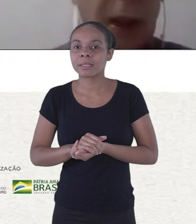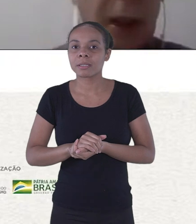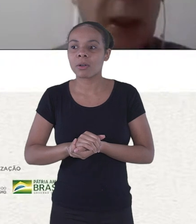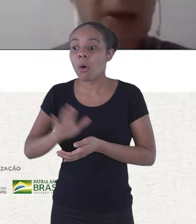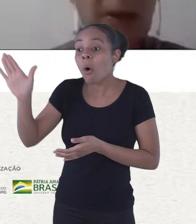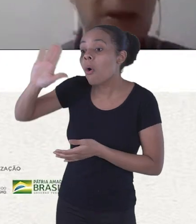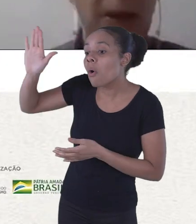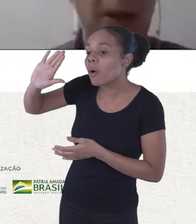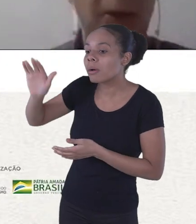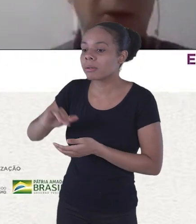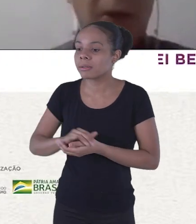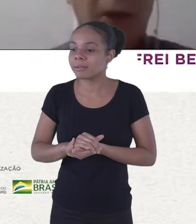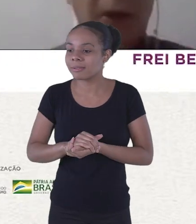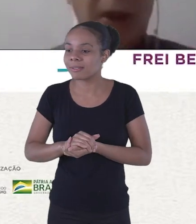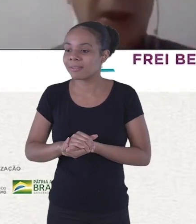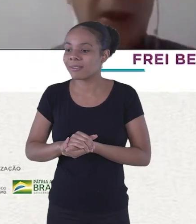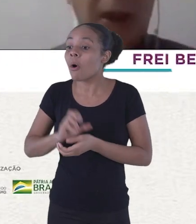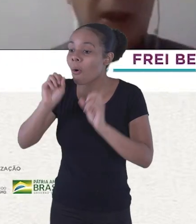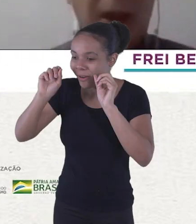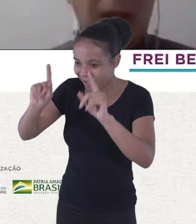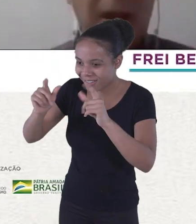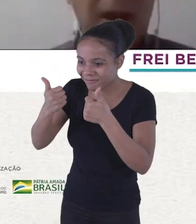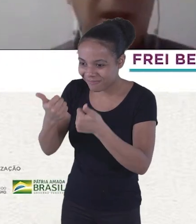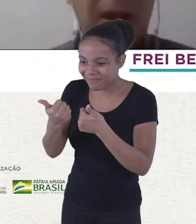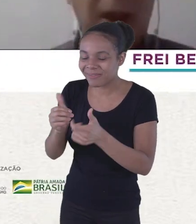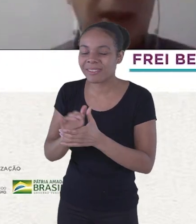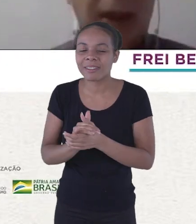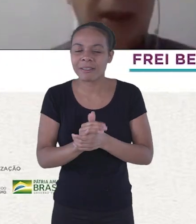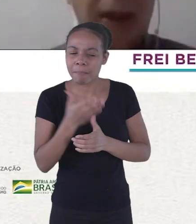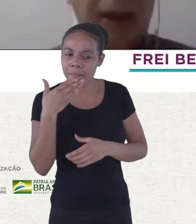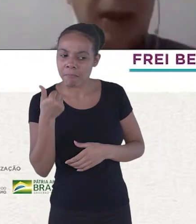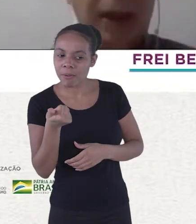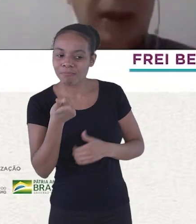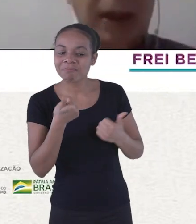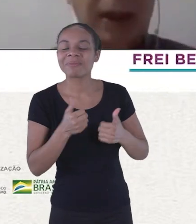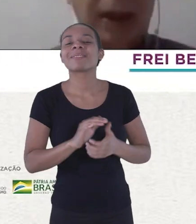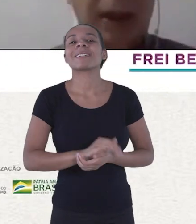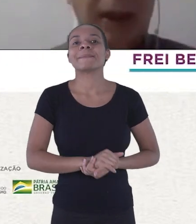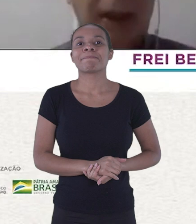Alô? Tá ok. Tá melhor. A narrativa é